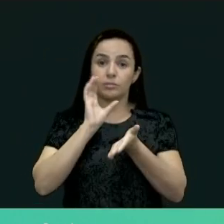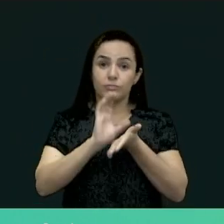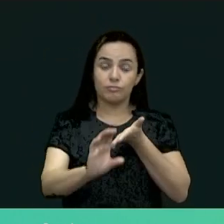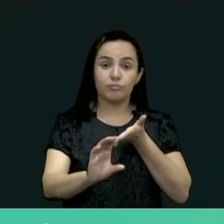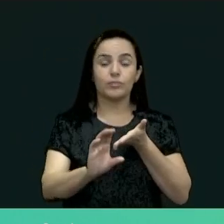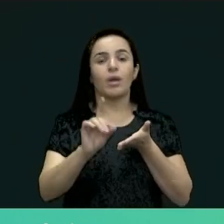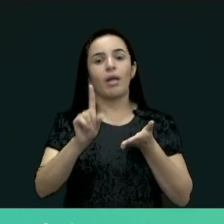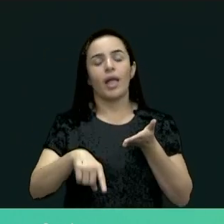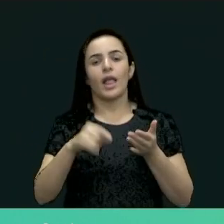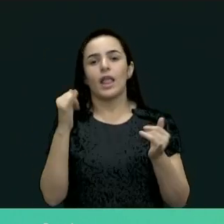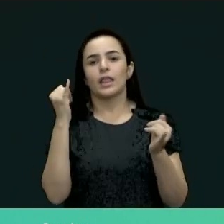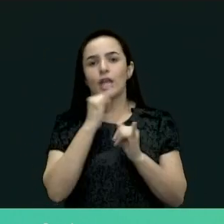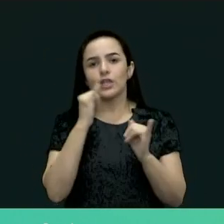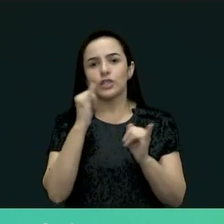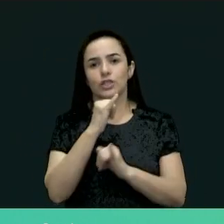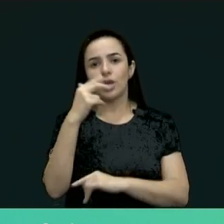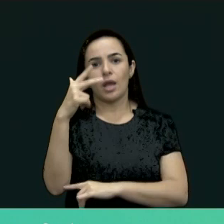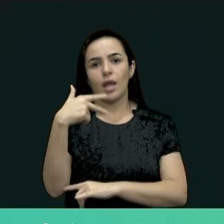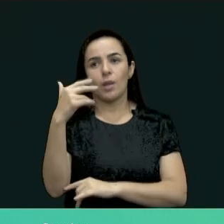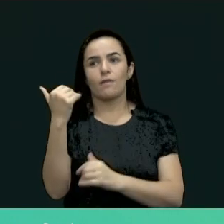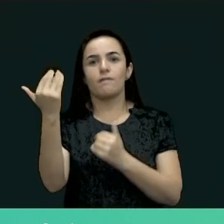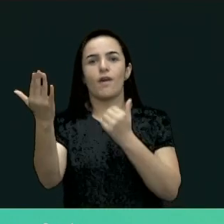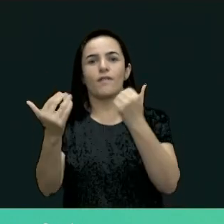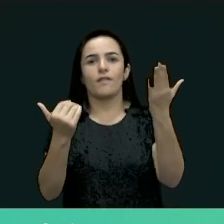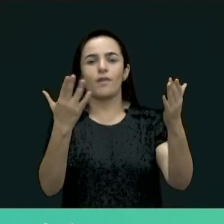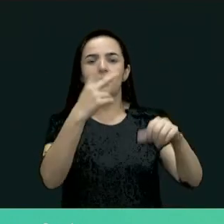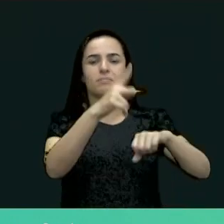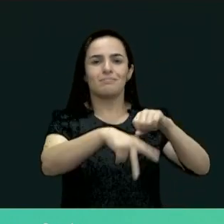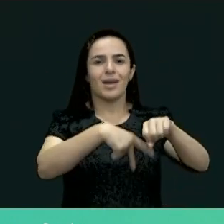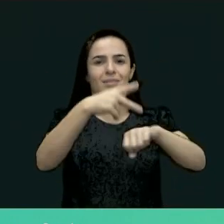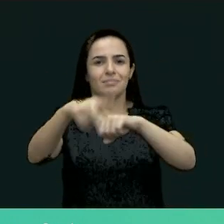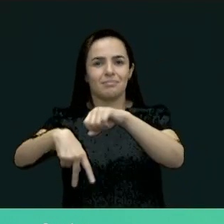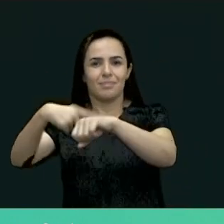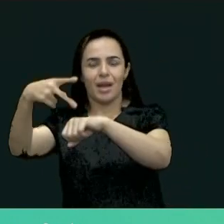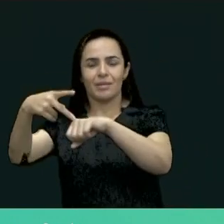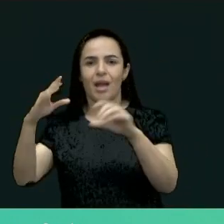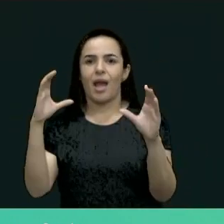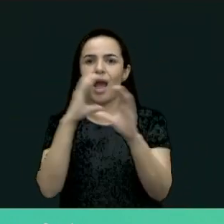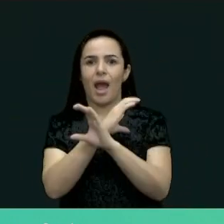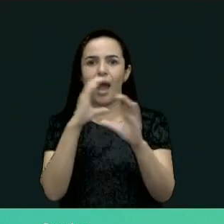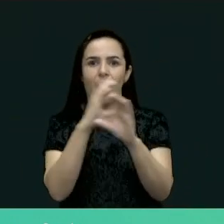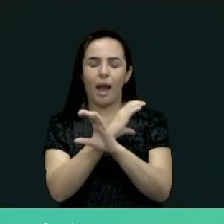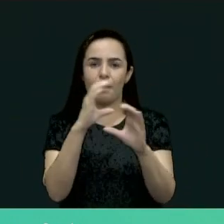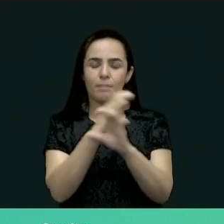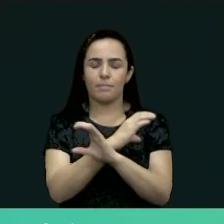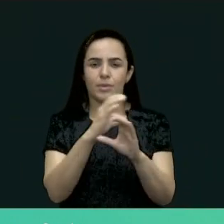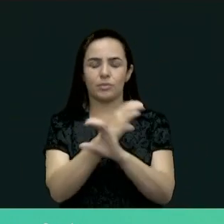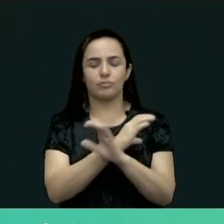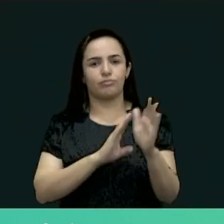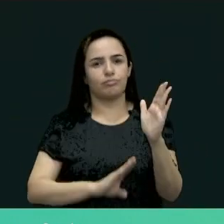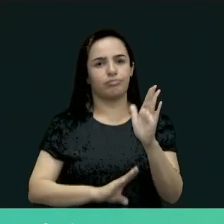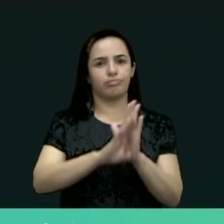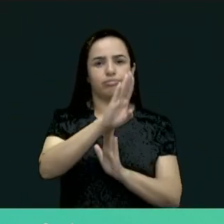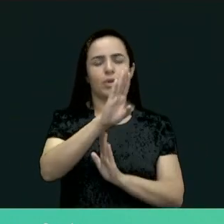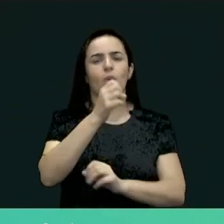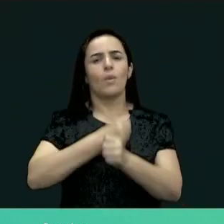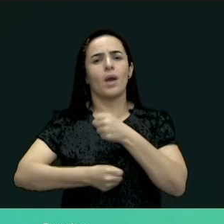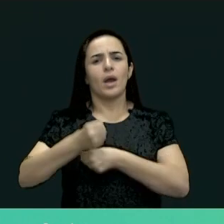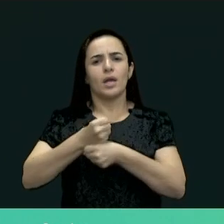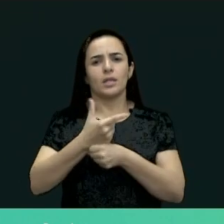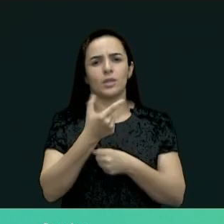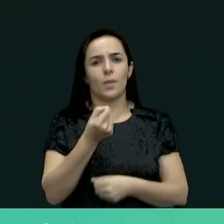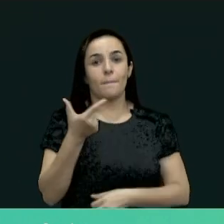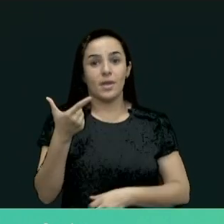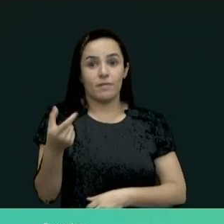energia eólica lá fora têm ocorrido com uma velocidade muito alta. Vamos lembrar que no ano de 2020